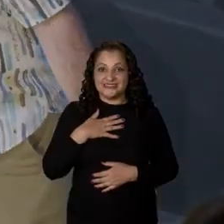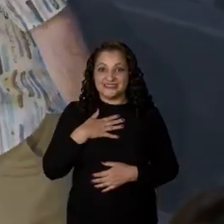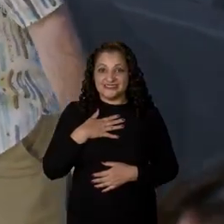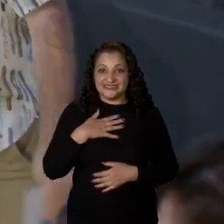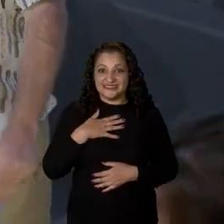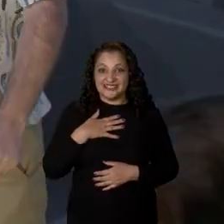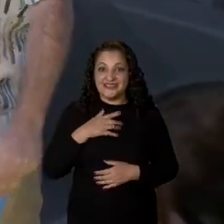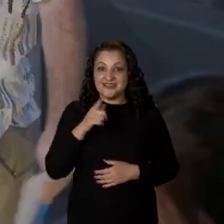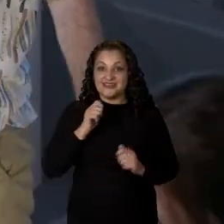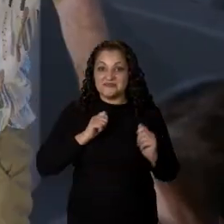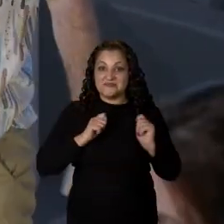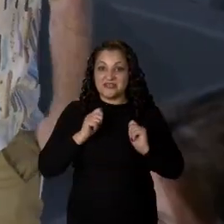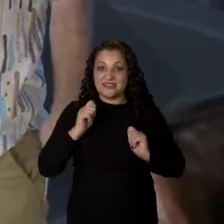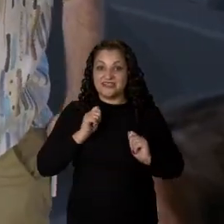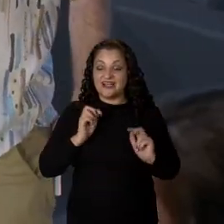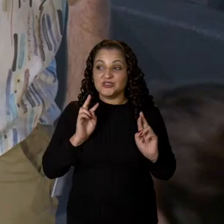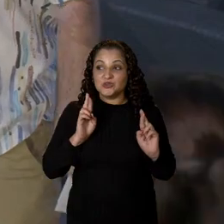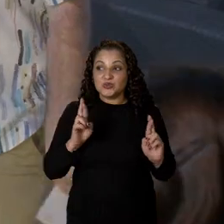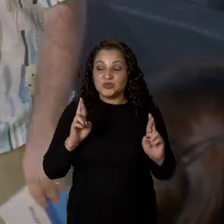Como é que tá a expectativa de vocês?